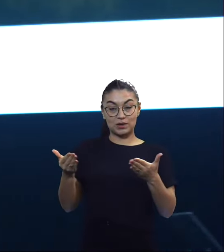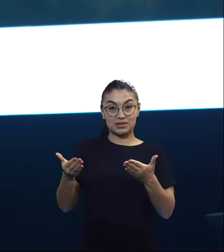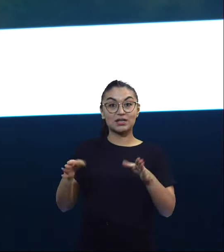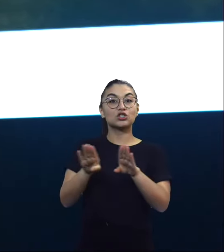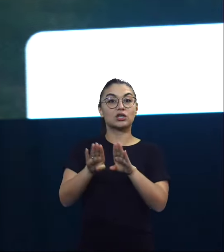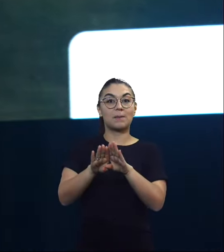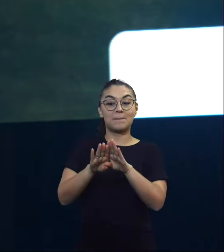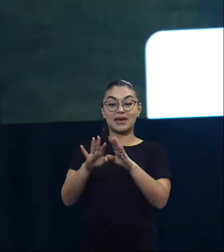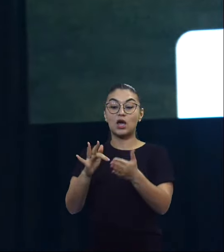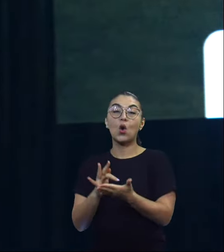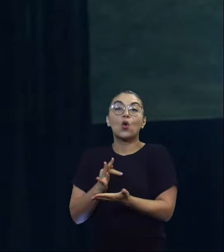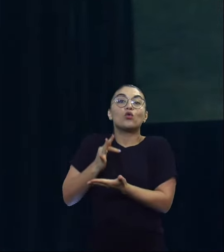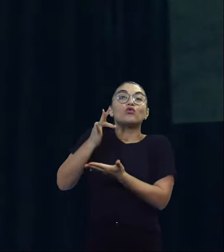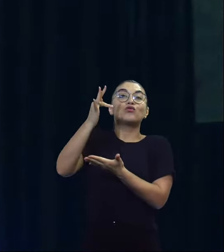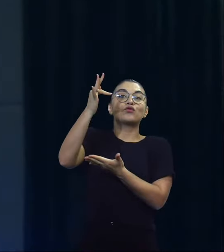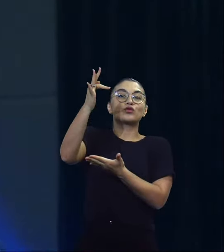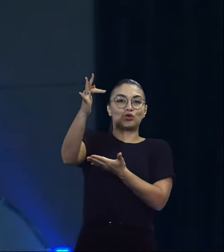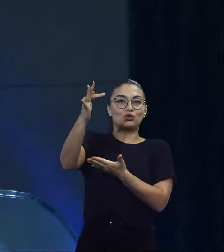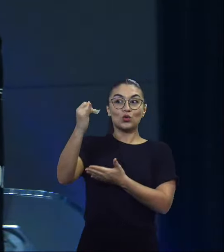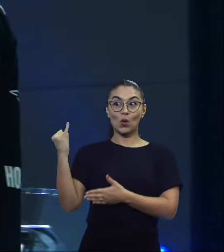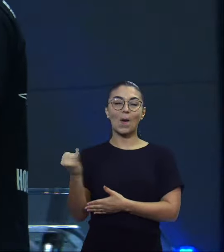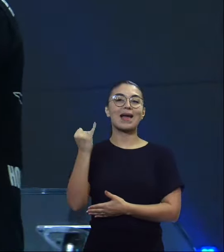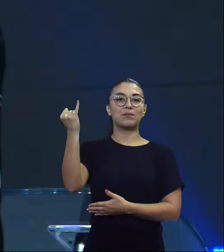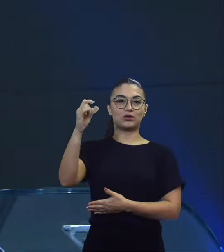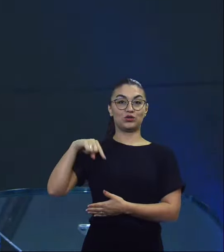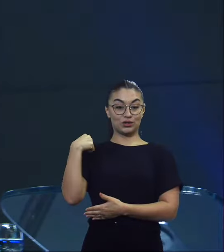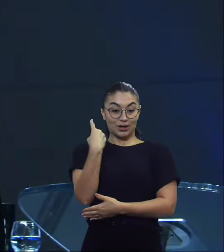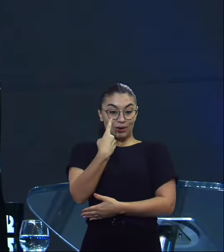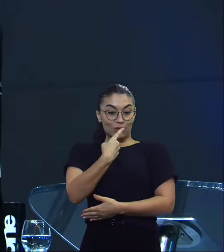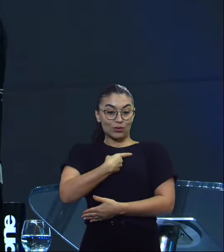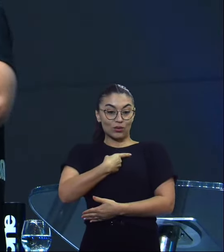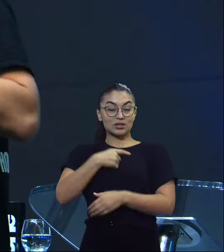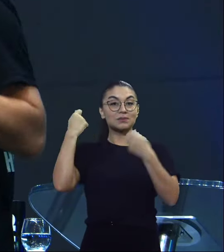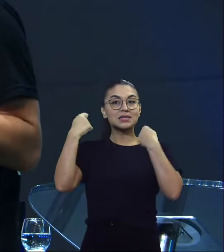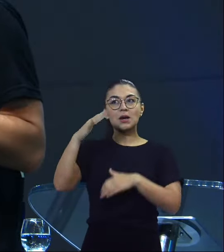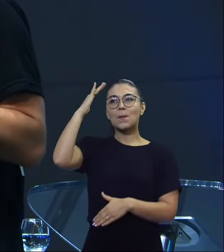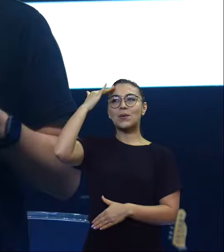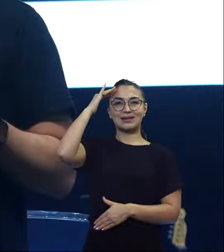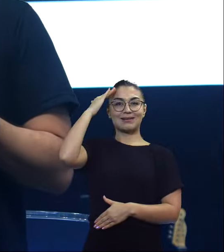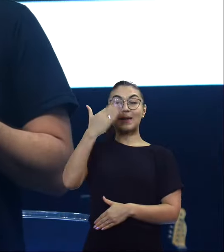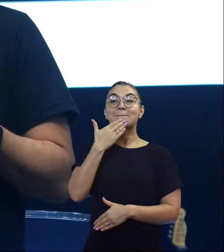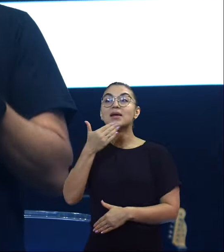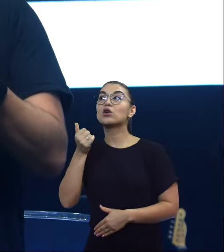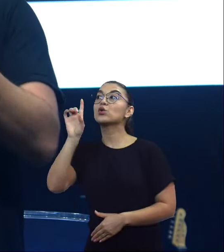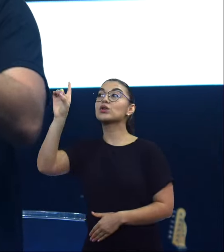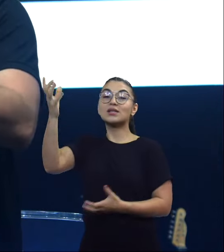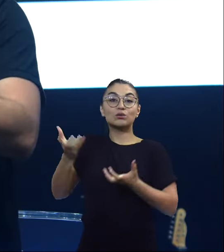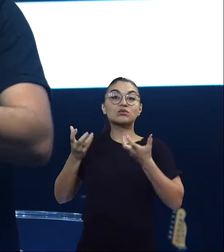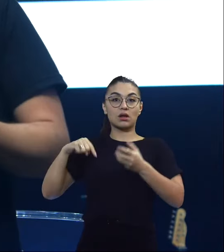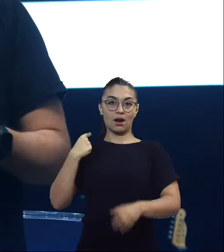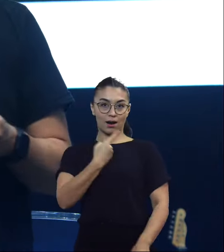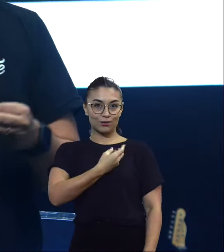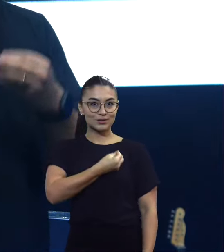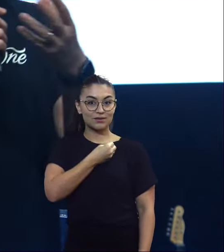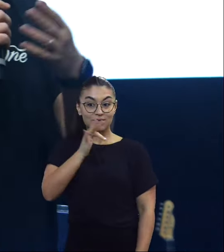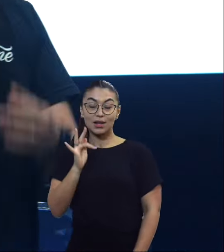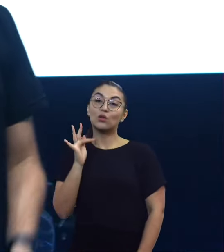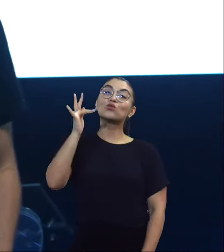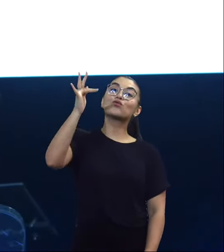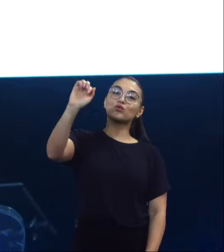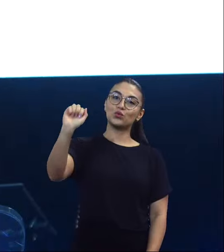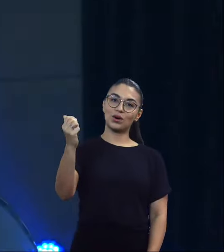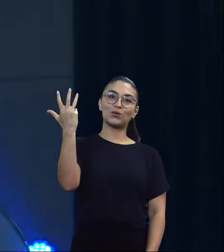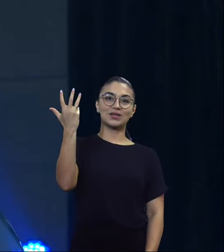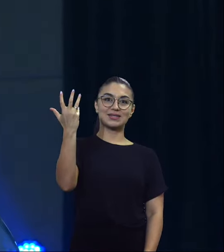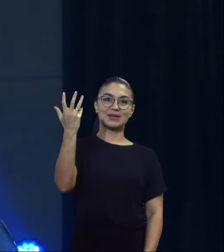visão espiritual para entender aquilo que Deus quer realizar e nos prepararmos para aquilo que Deus quer fazer através da sua